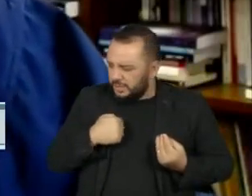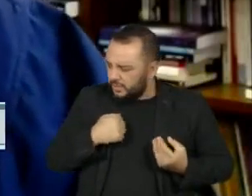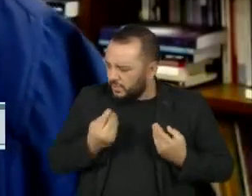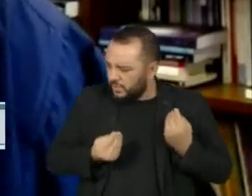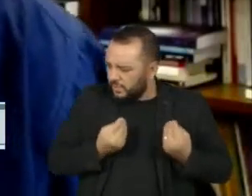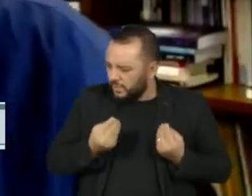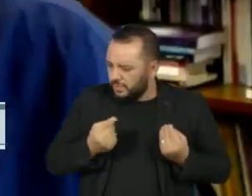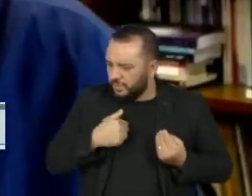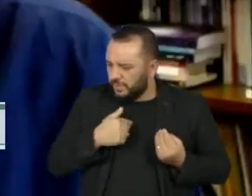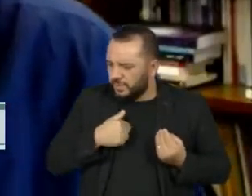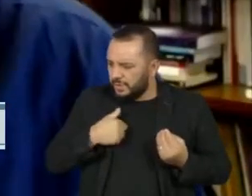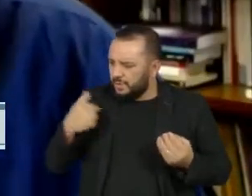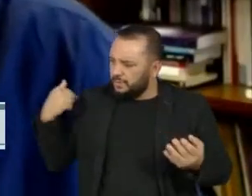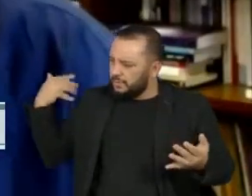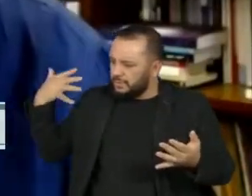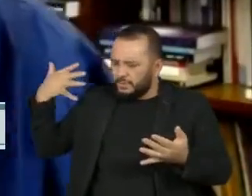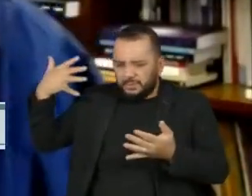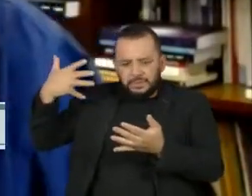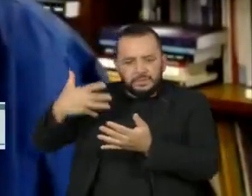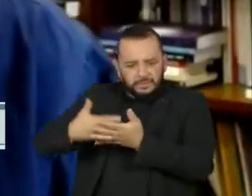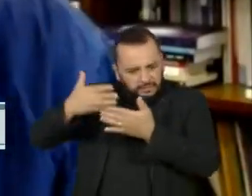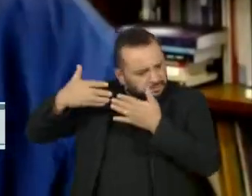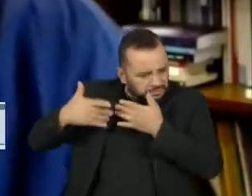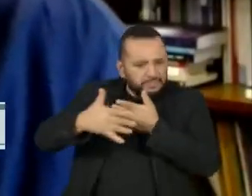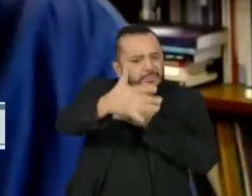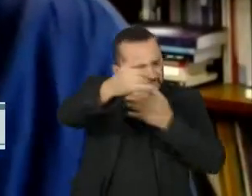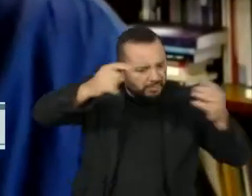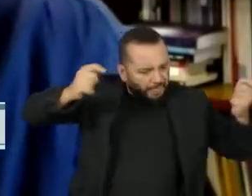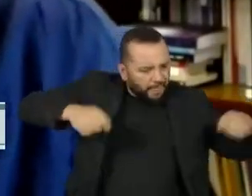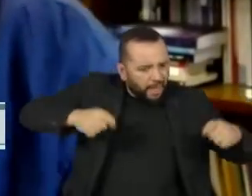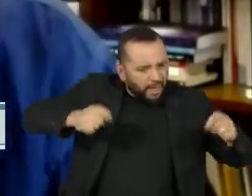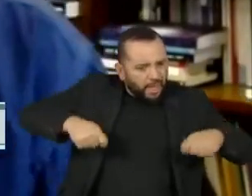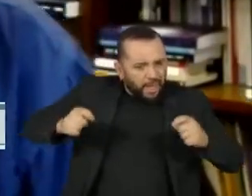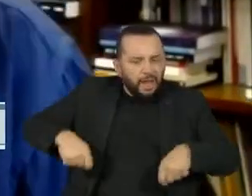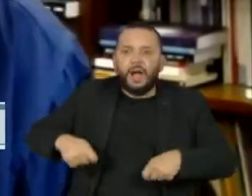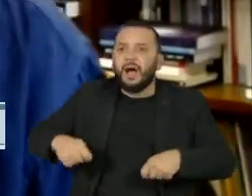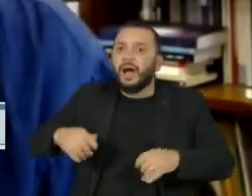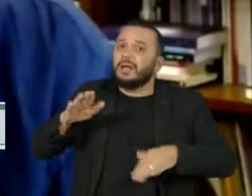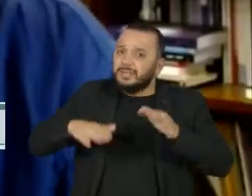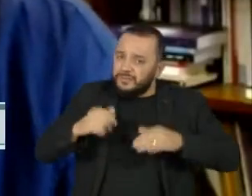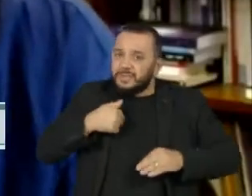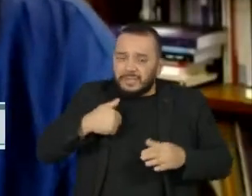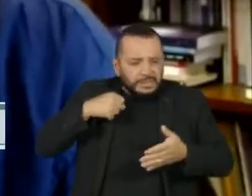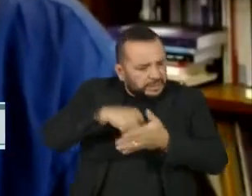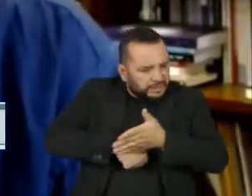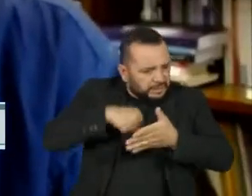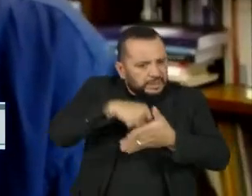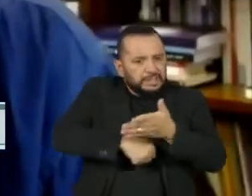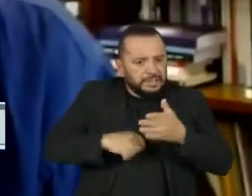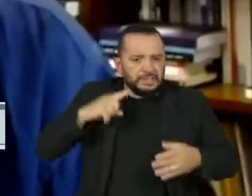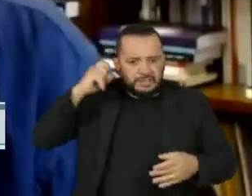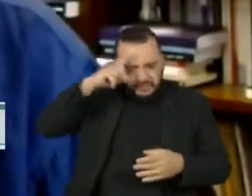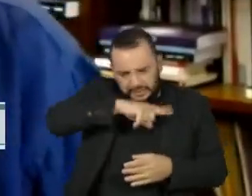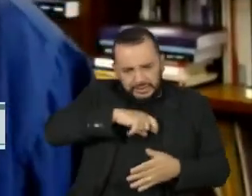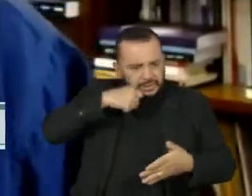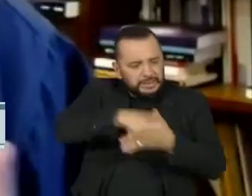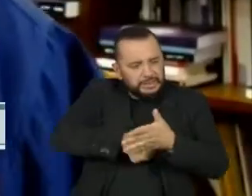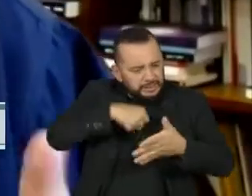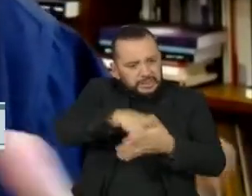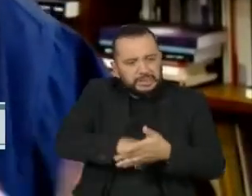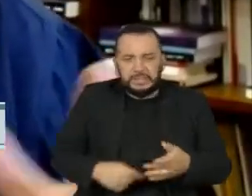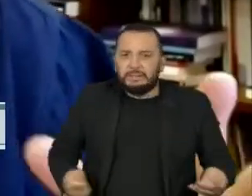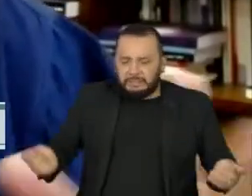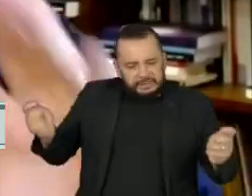nesse momento e eu estou caminhando, né? E esse caminho pode ser mais longo, pode ser mais curto, né? Então,